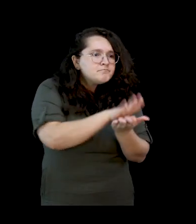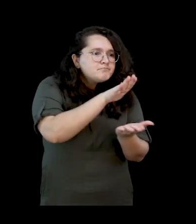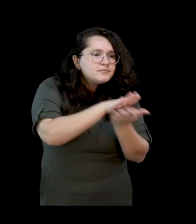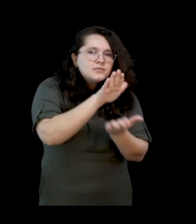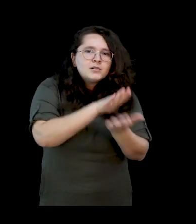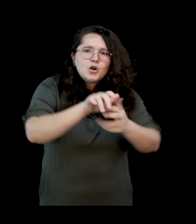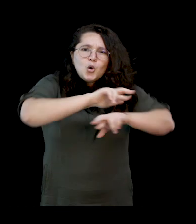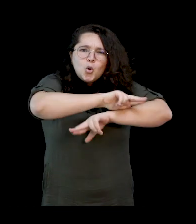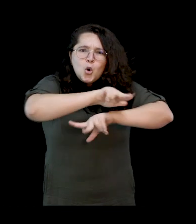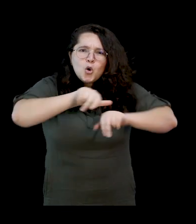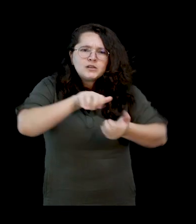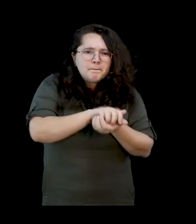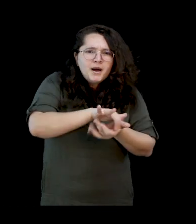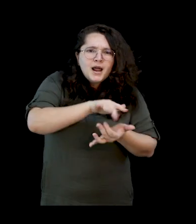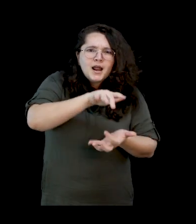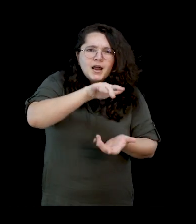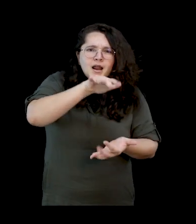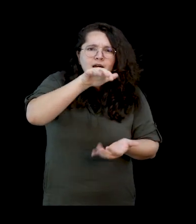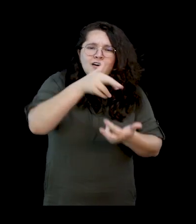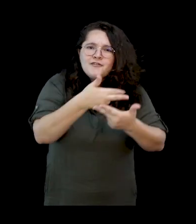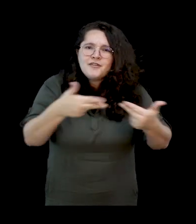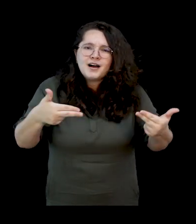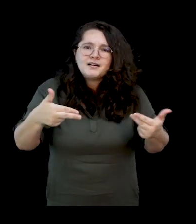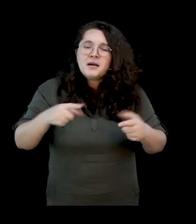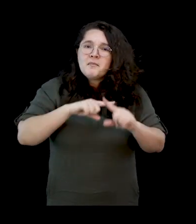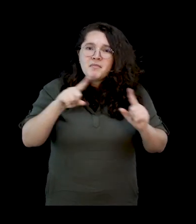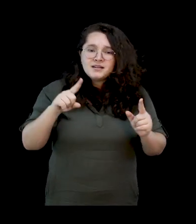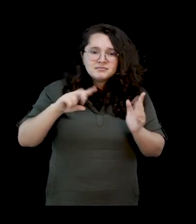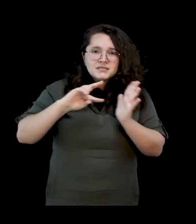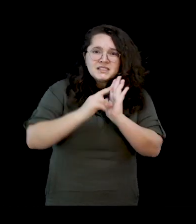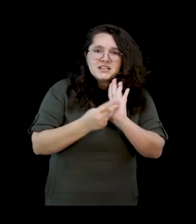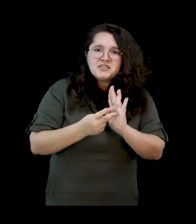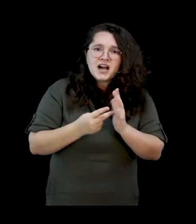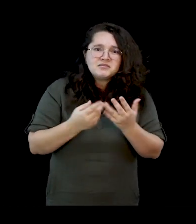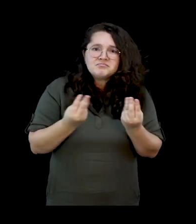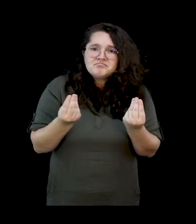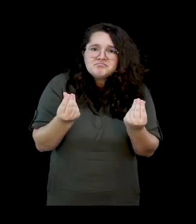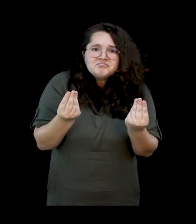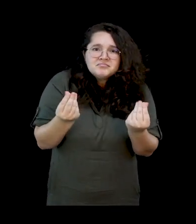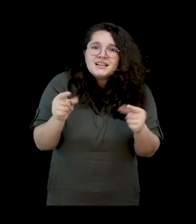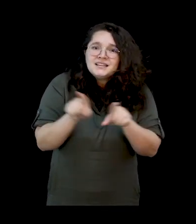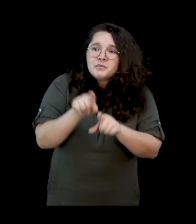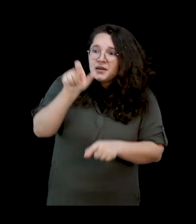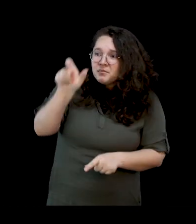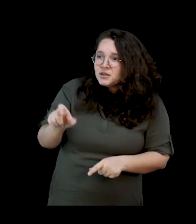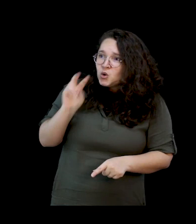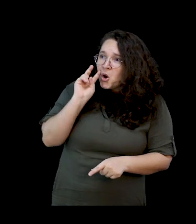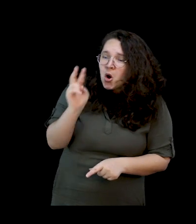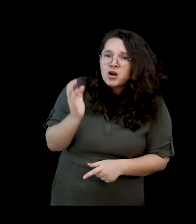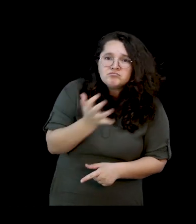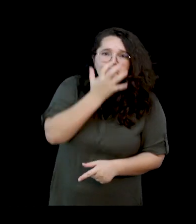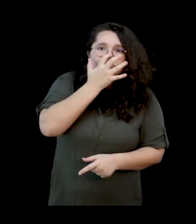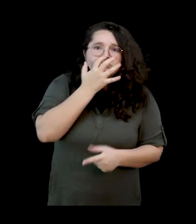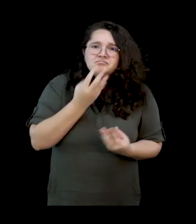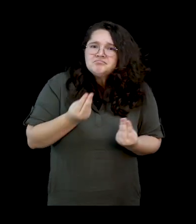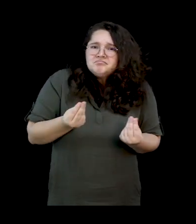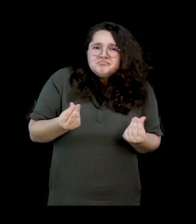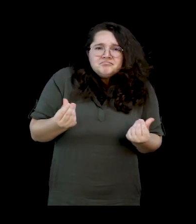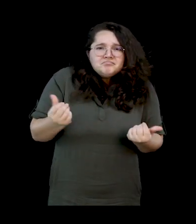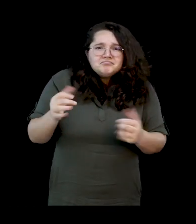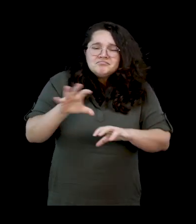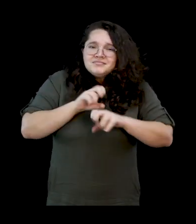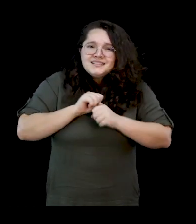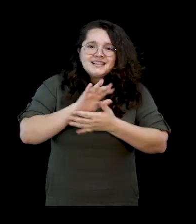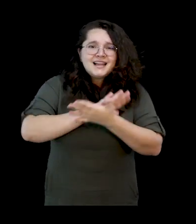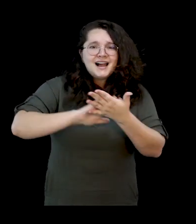volume de coisas culturais que, na verdade, não dizem nada a ninguém. E é nesse momento